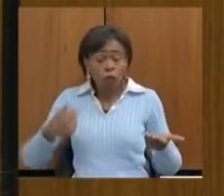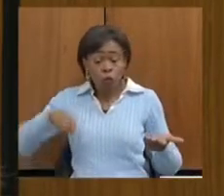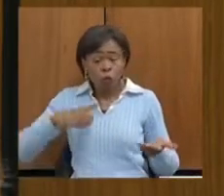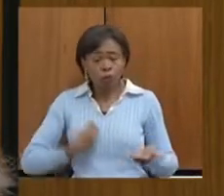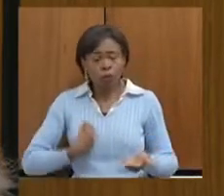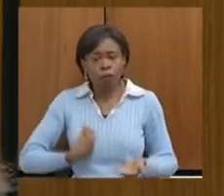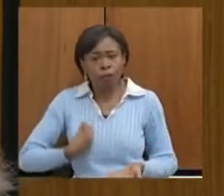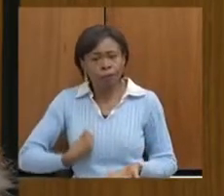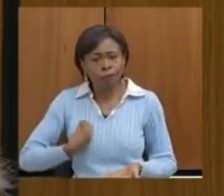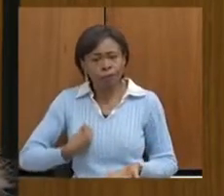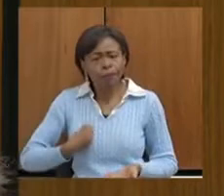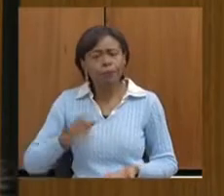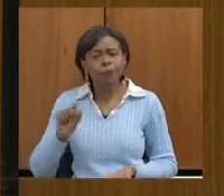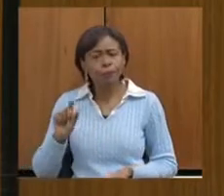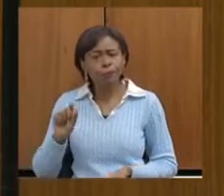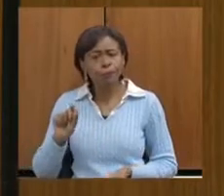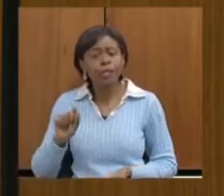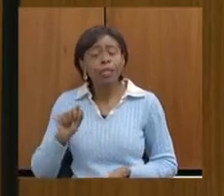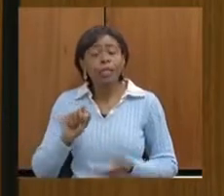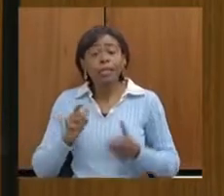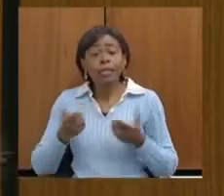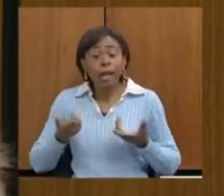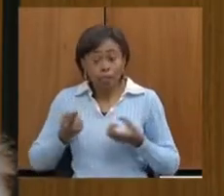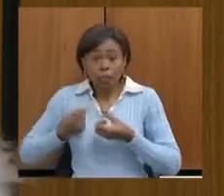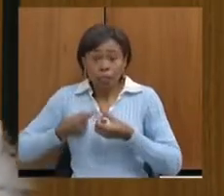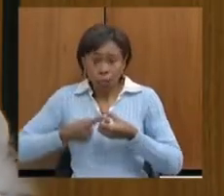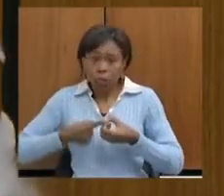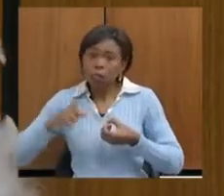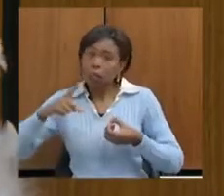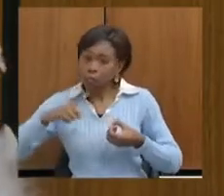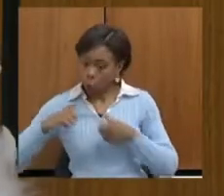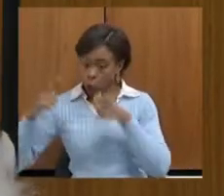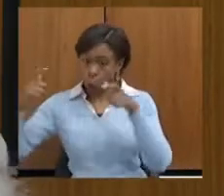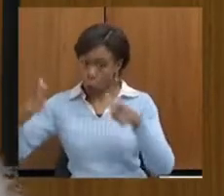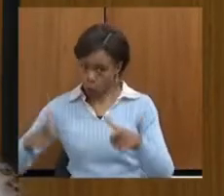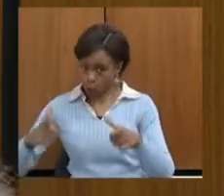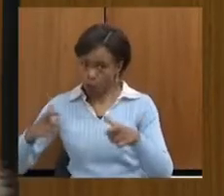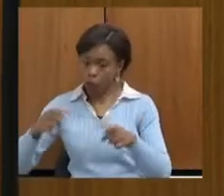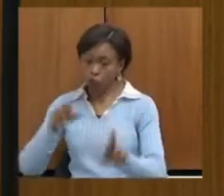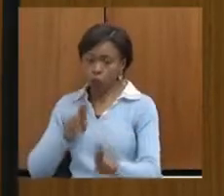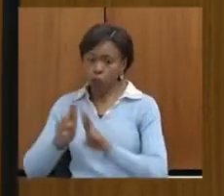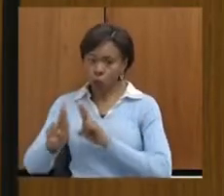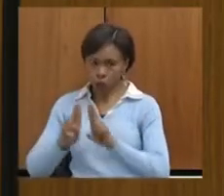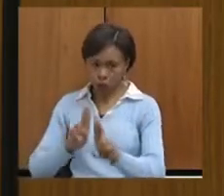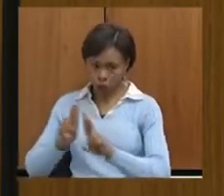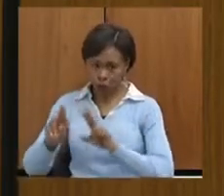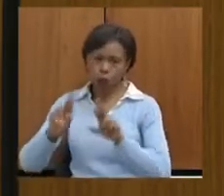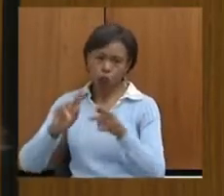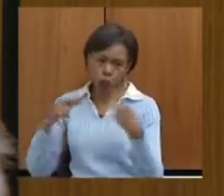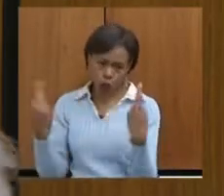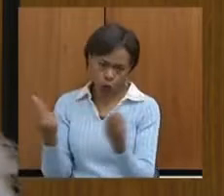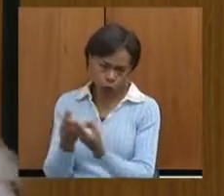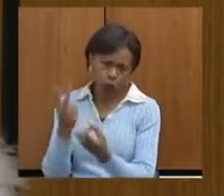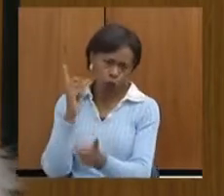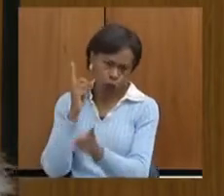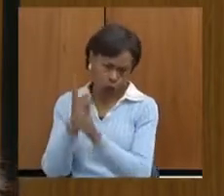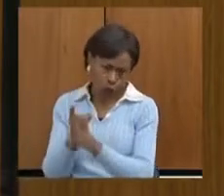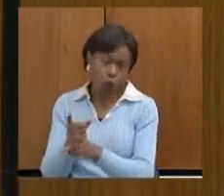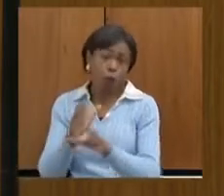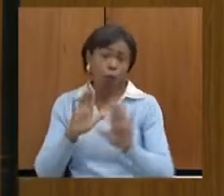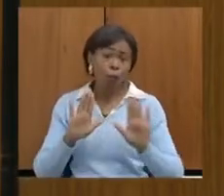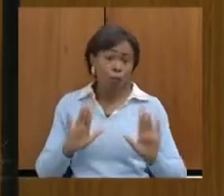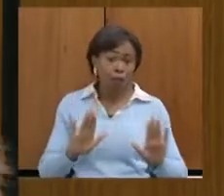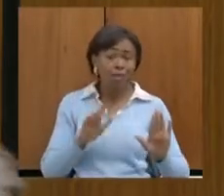vivemos né É na cidade temos nosso local de encontro né dá o show vai ter arroz Fury mas temos nossa